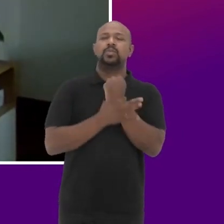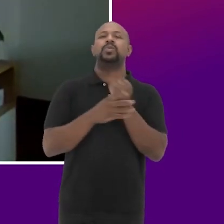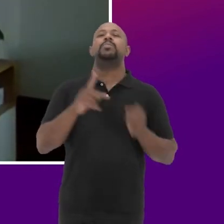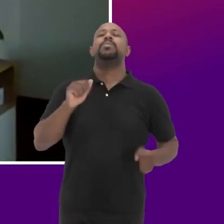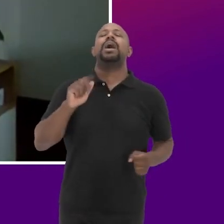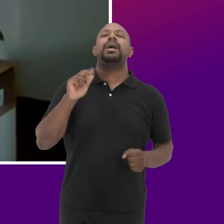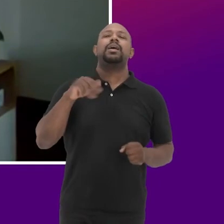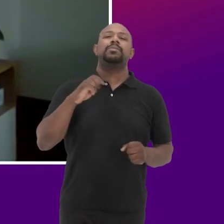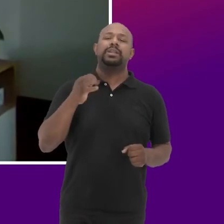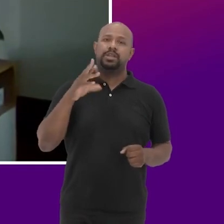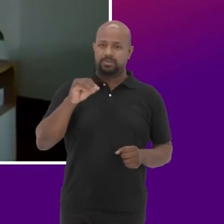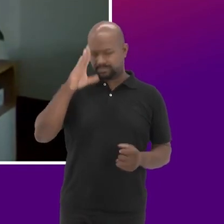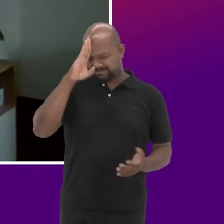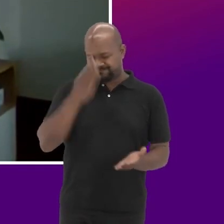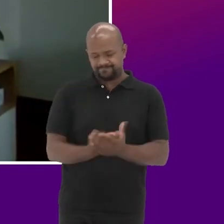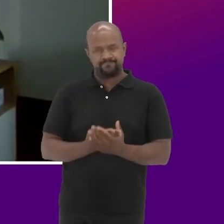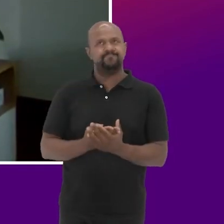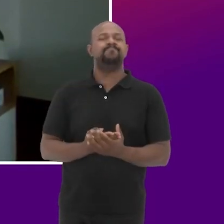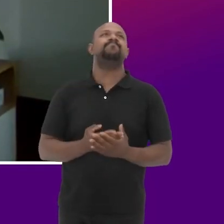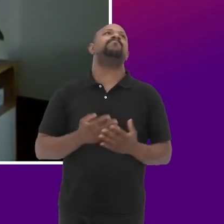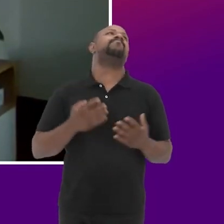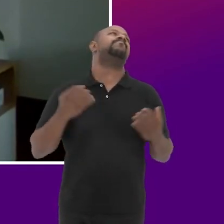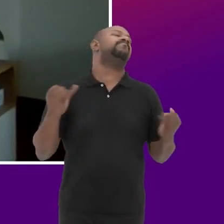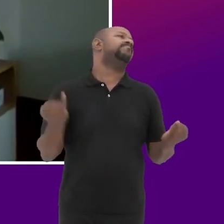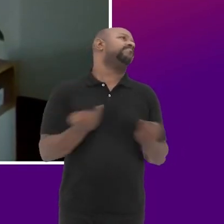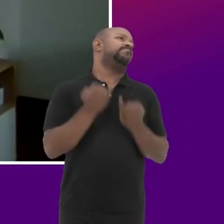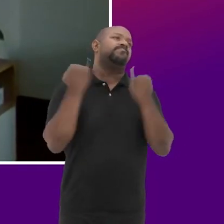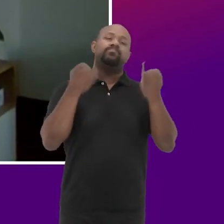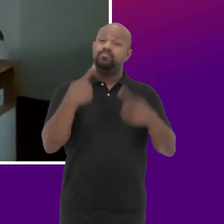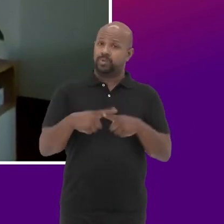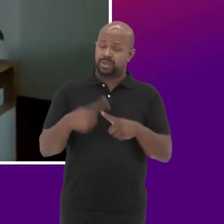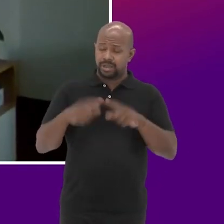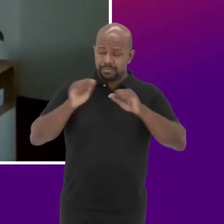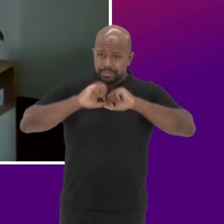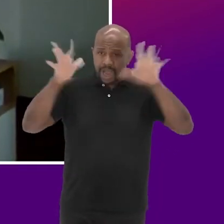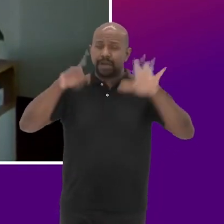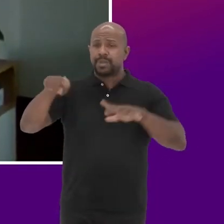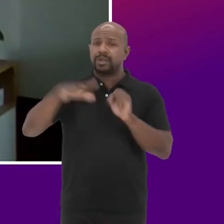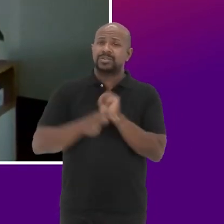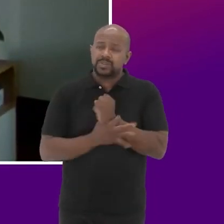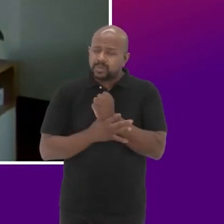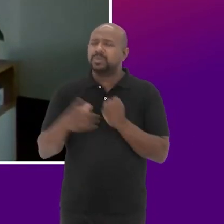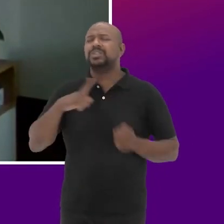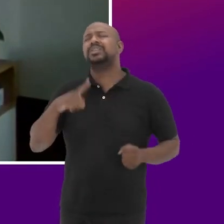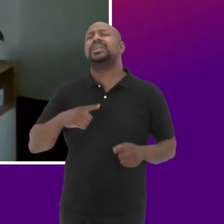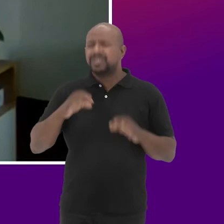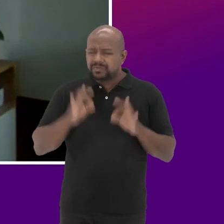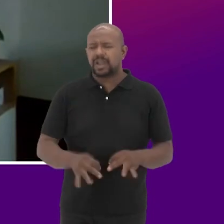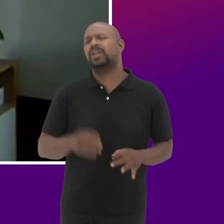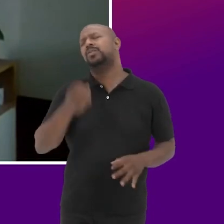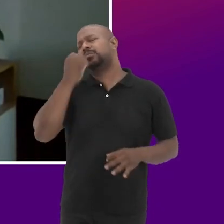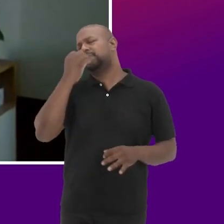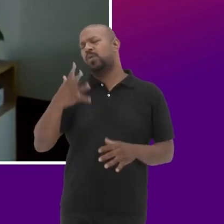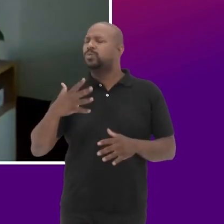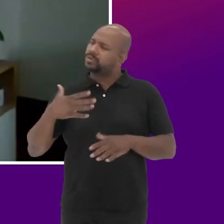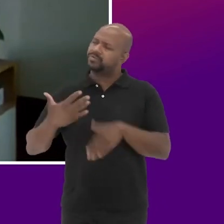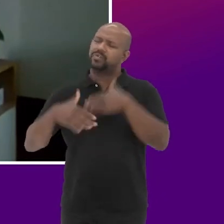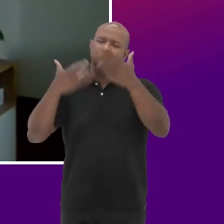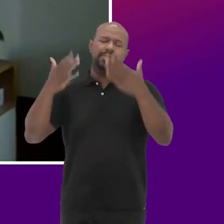seguros paramétricos, que nós acreditamos que é indispensável ter essa transparência para que o seguro tenha, de fato, um